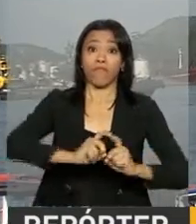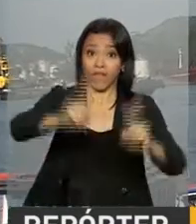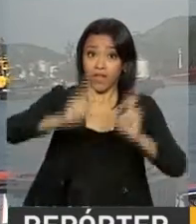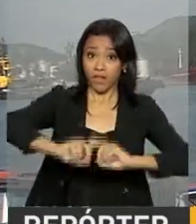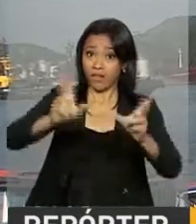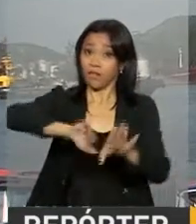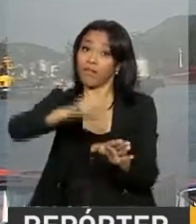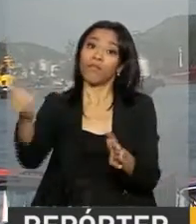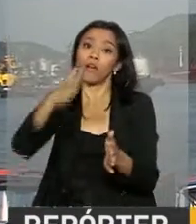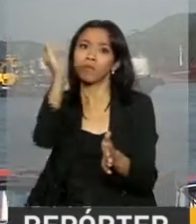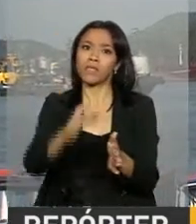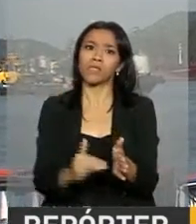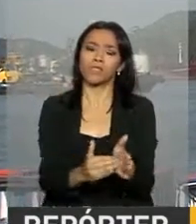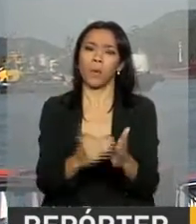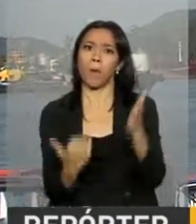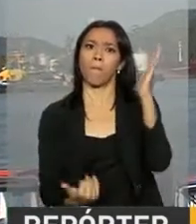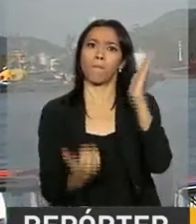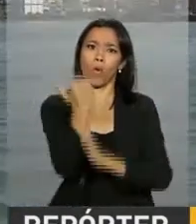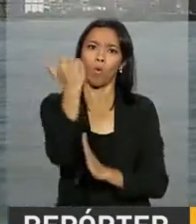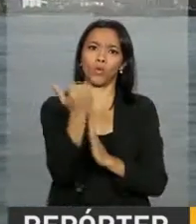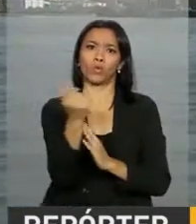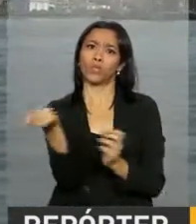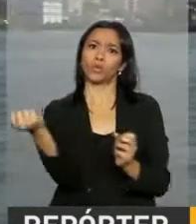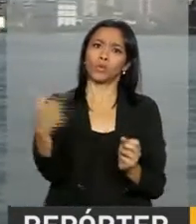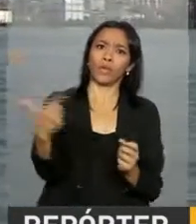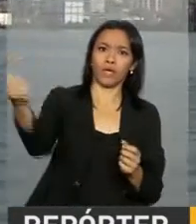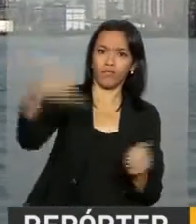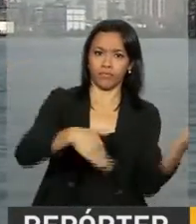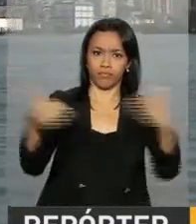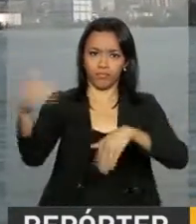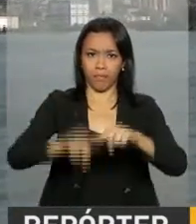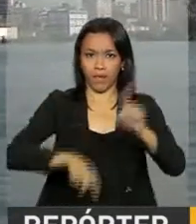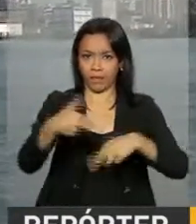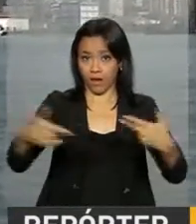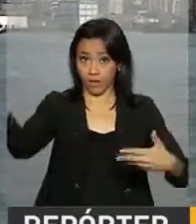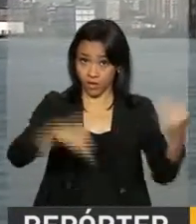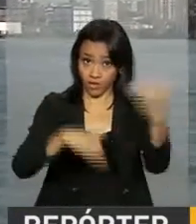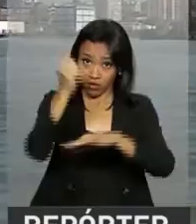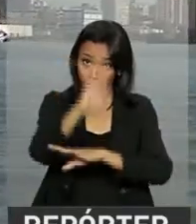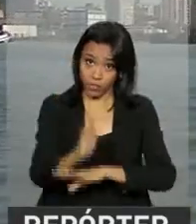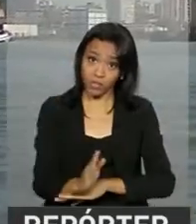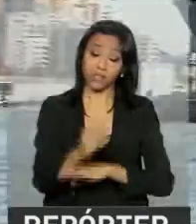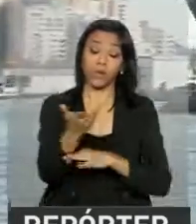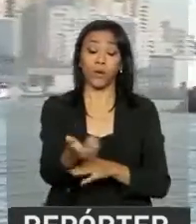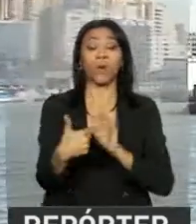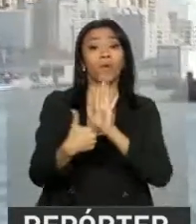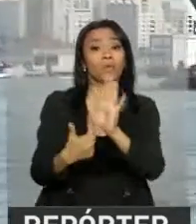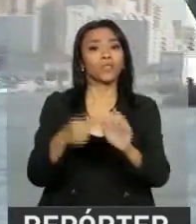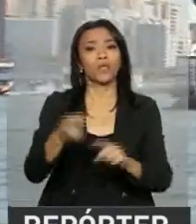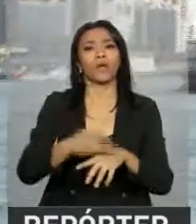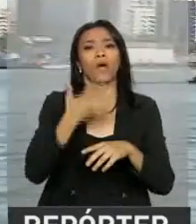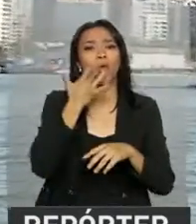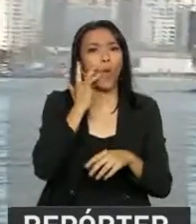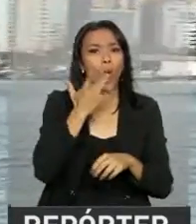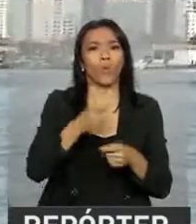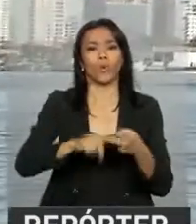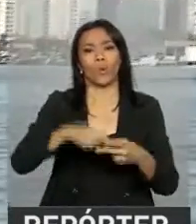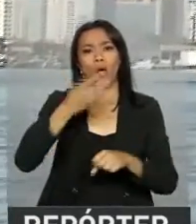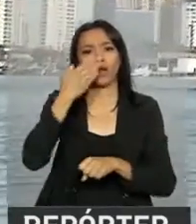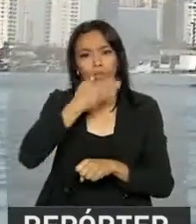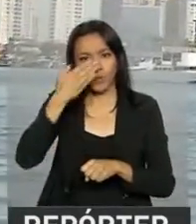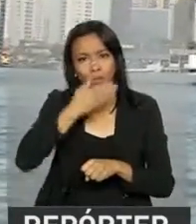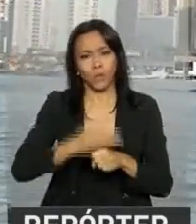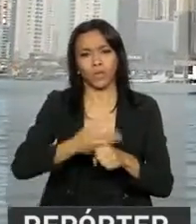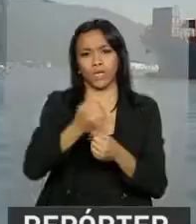em 637 milhões de dólares na primeira semana do mês destaque para a venda de ouro açúcar bruto e